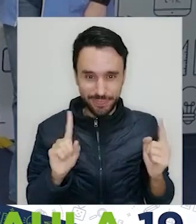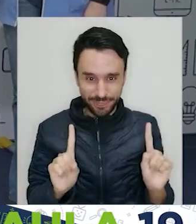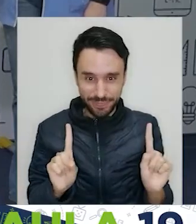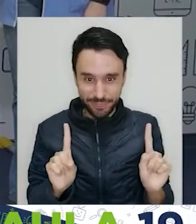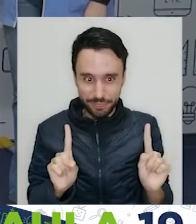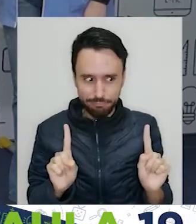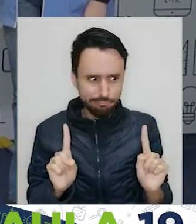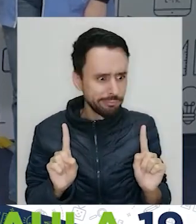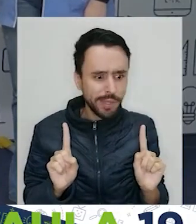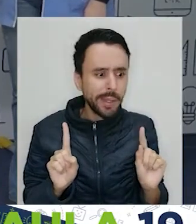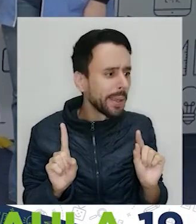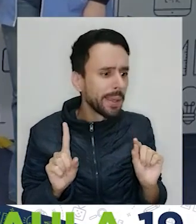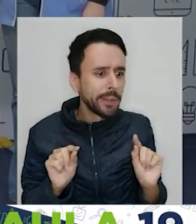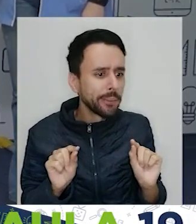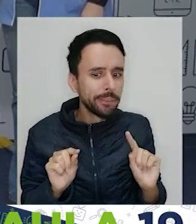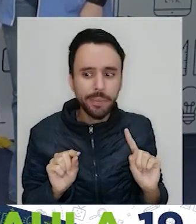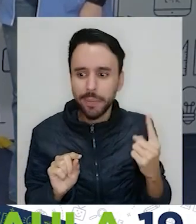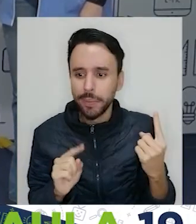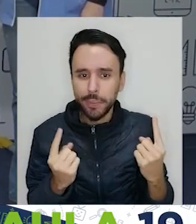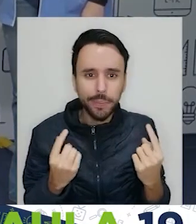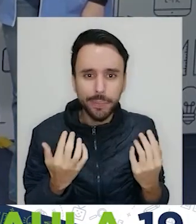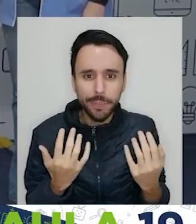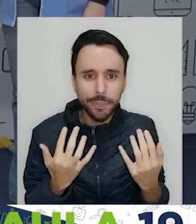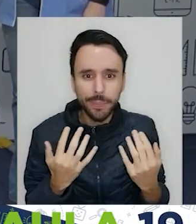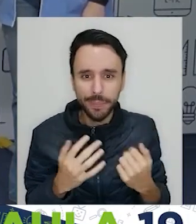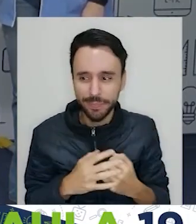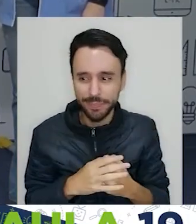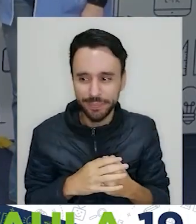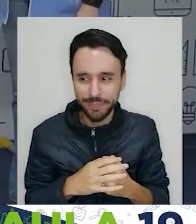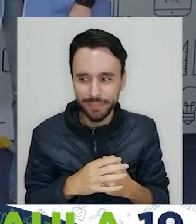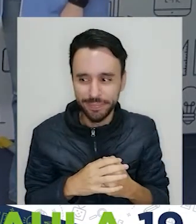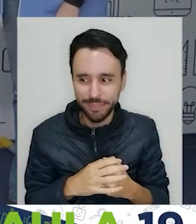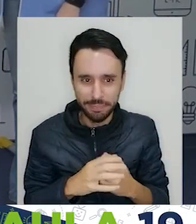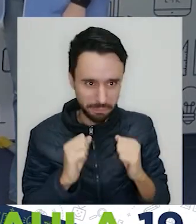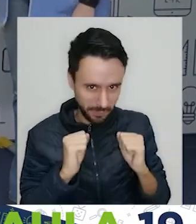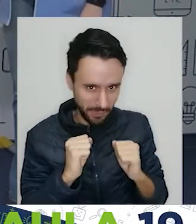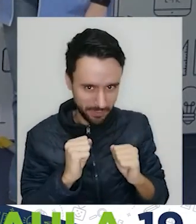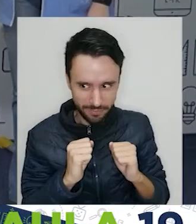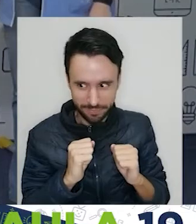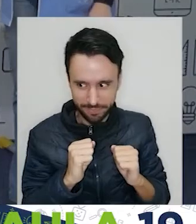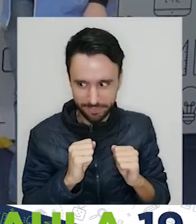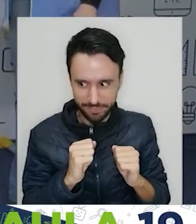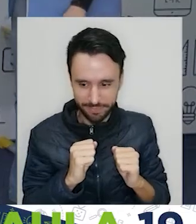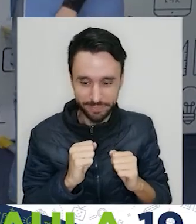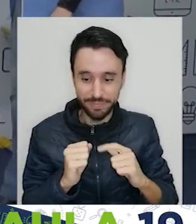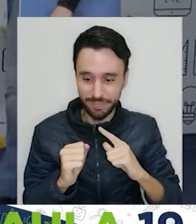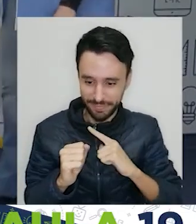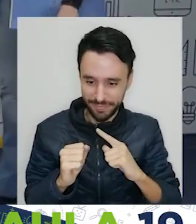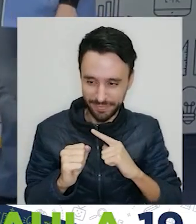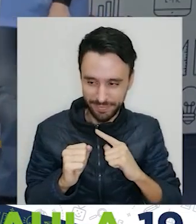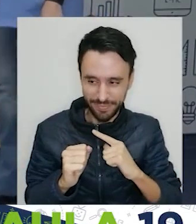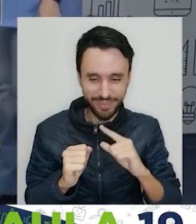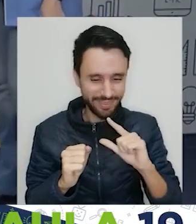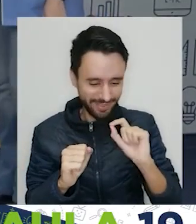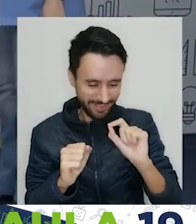Quem começa, professora Suzy? Posso começar? Pode! Nós temos as cores ali. Ah, é